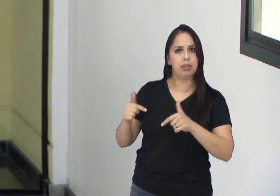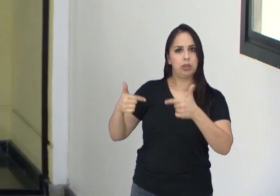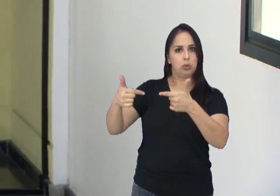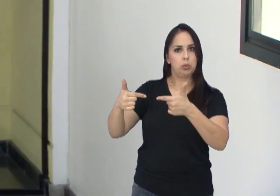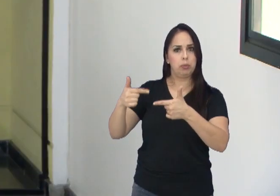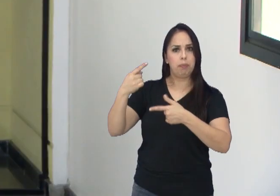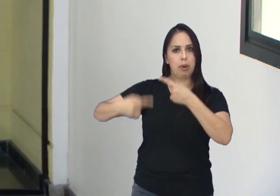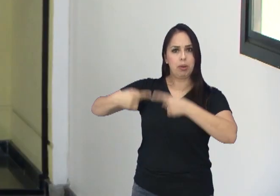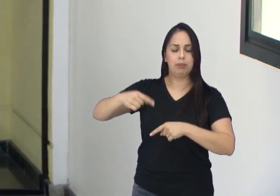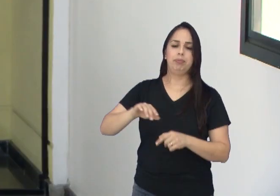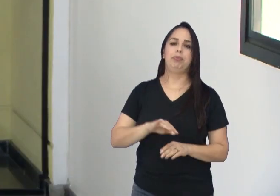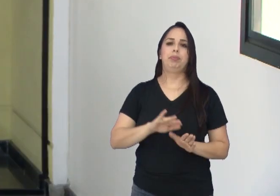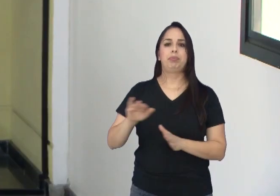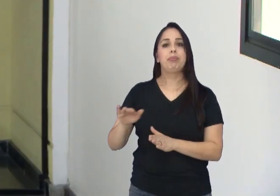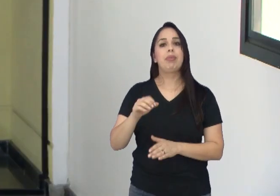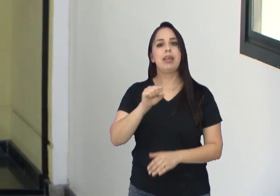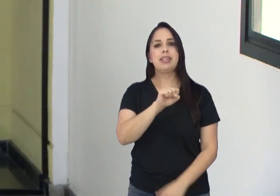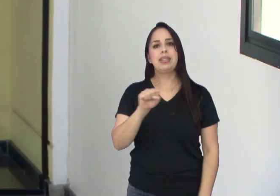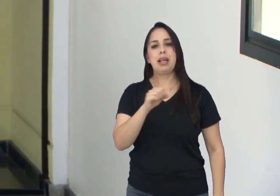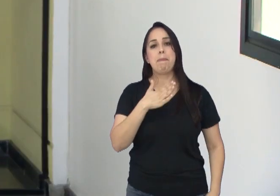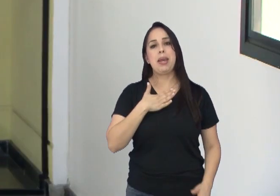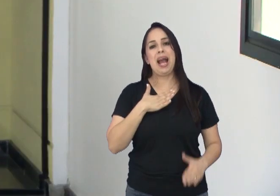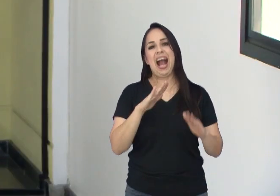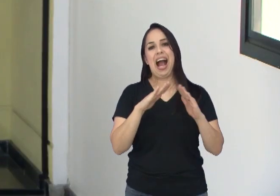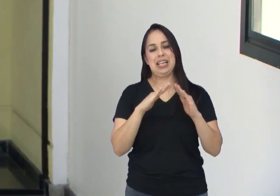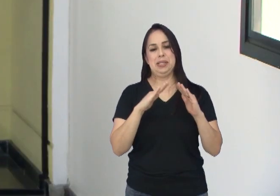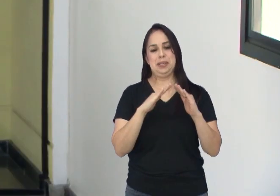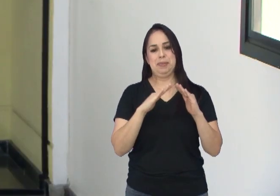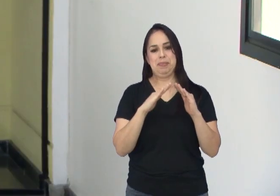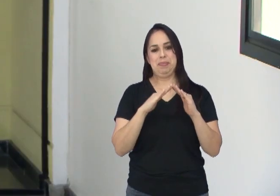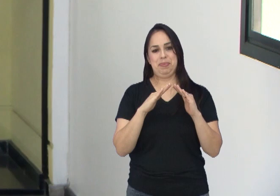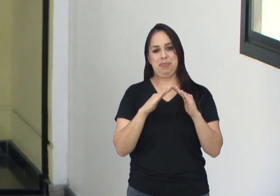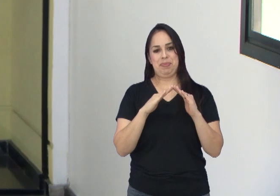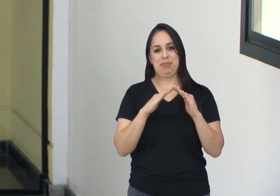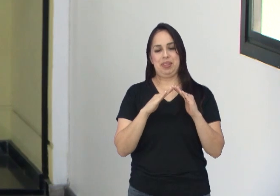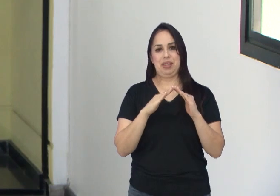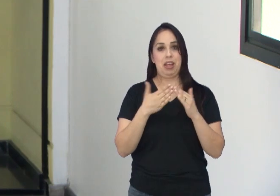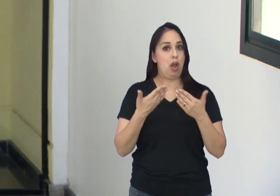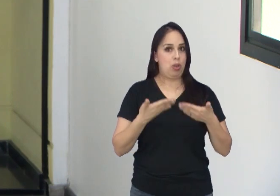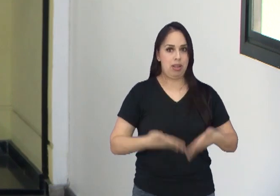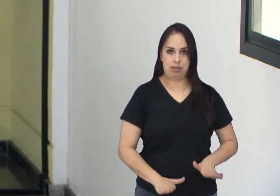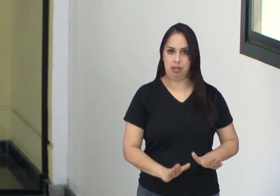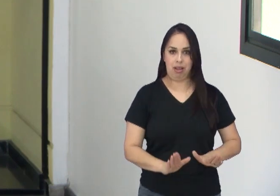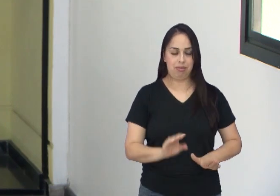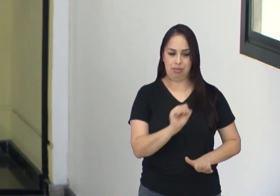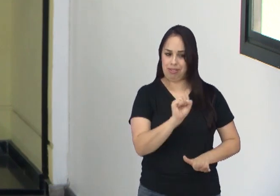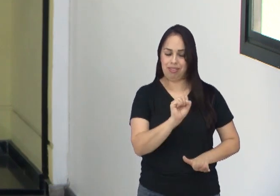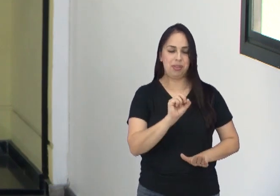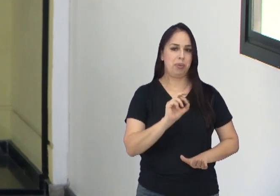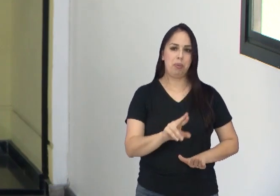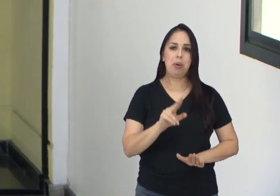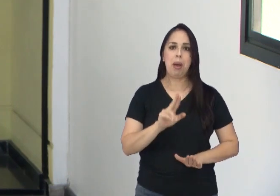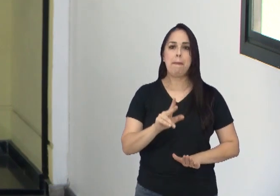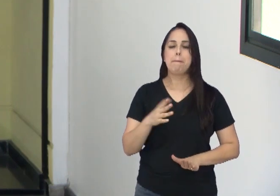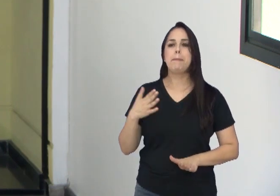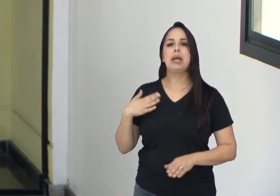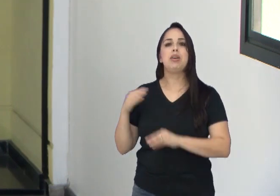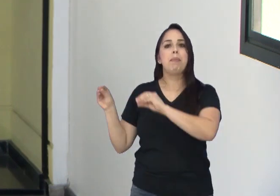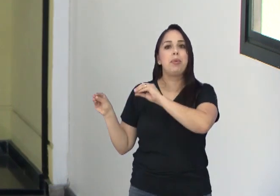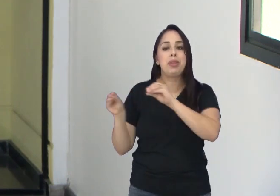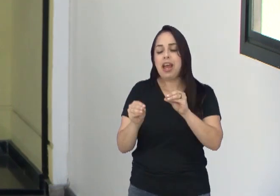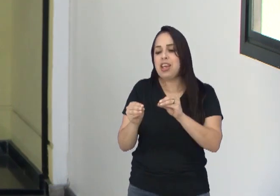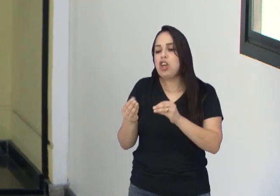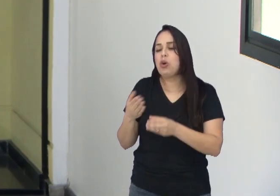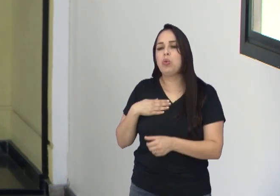Satélite, como se diz, é minha casa, né? Eu não nasci no Jardim Satélite, mas vim muito novo ali para o